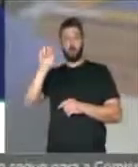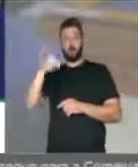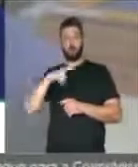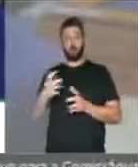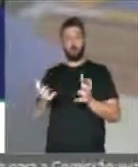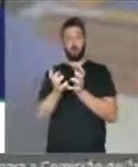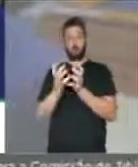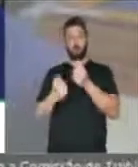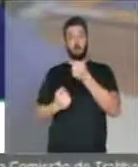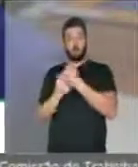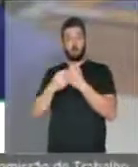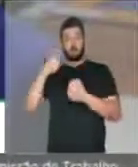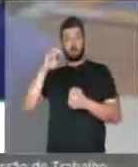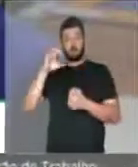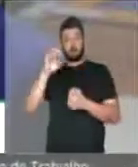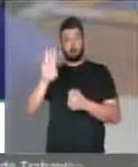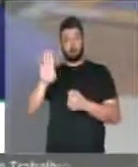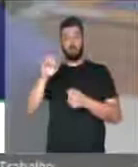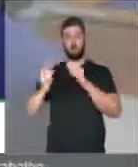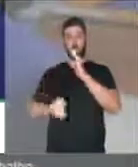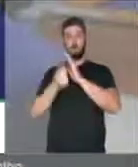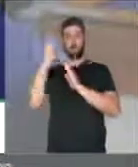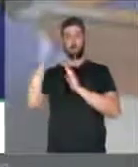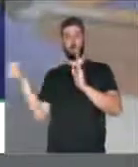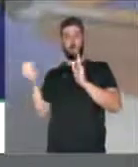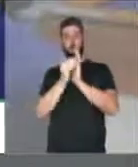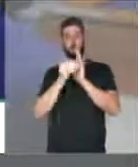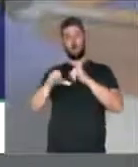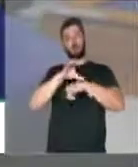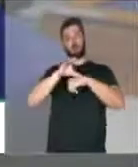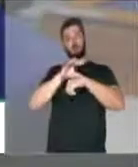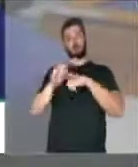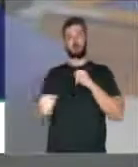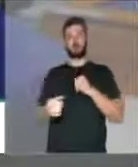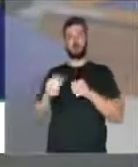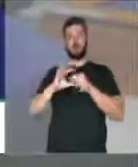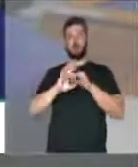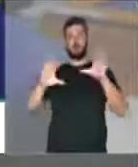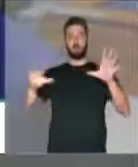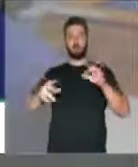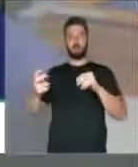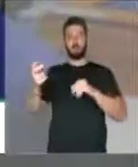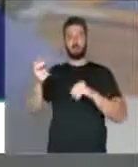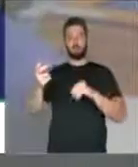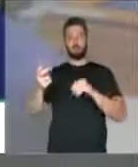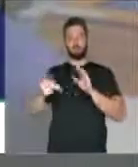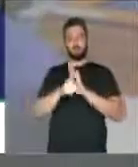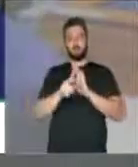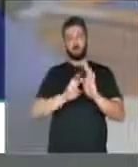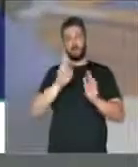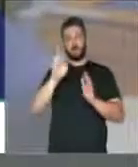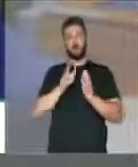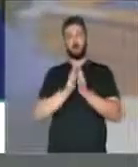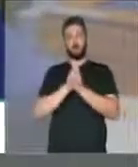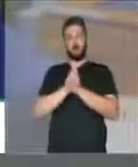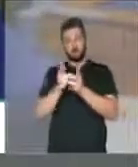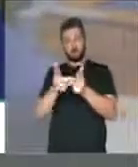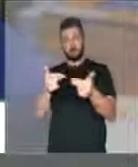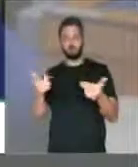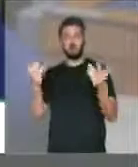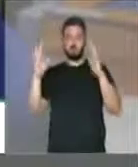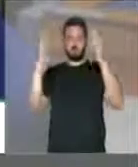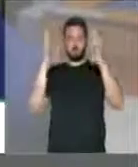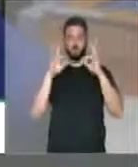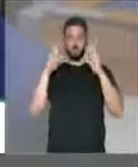isso. O PCdoB foi o primeiro partido que botou na Constituição Federal a liberdade de culto religioso. Portanto, parabéns a todos aqueles